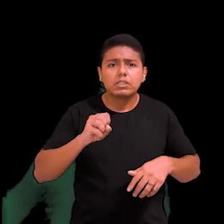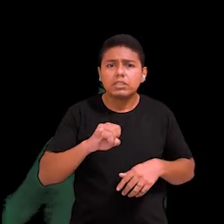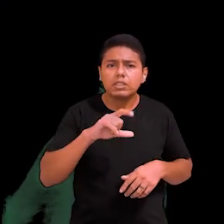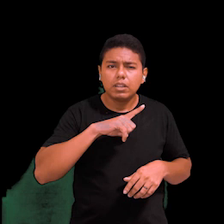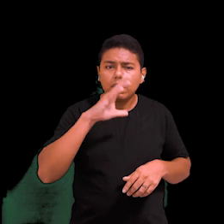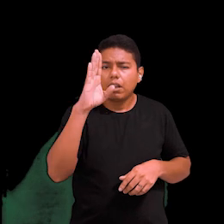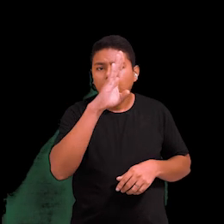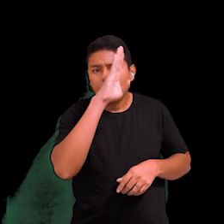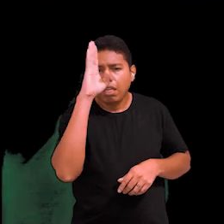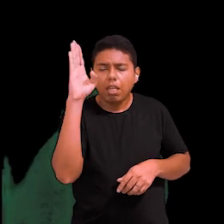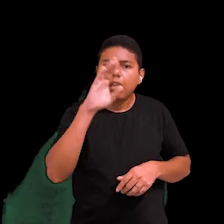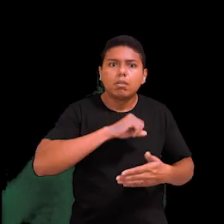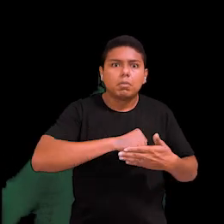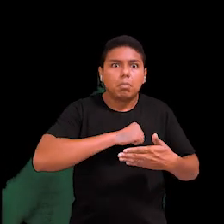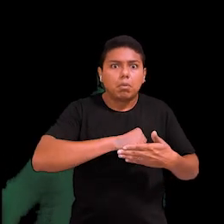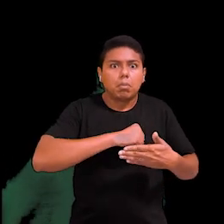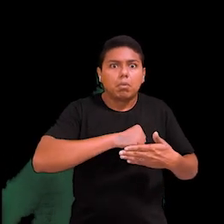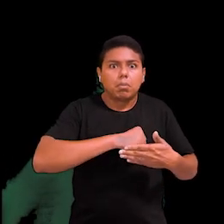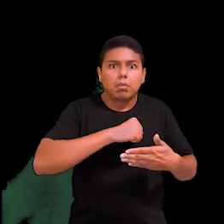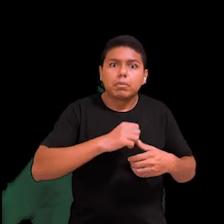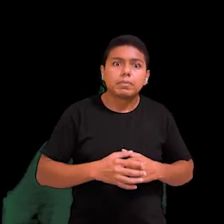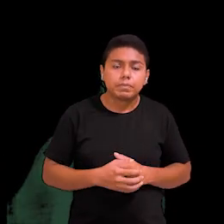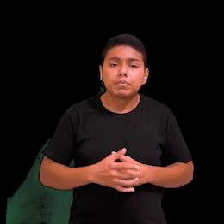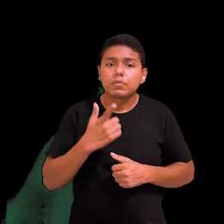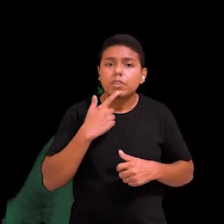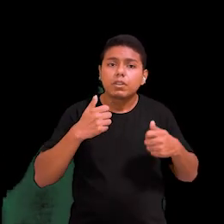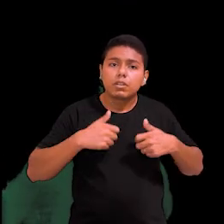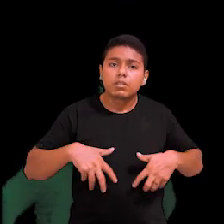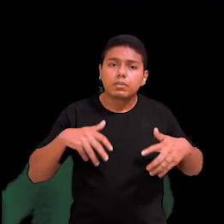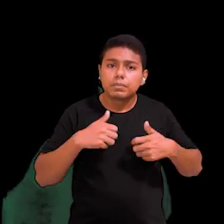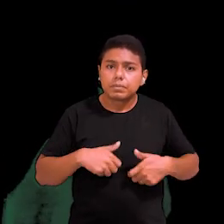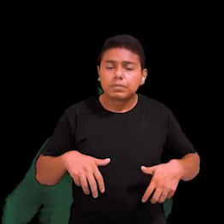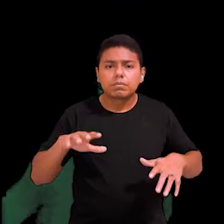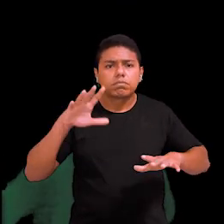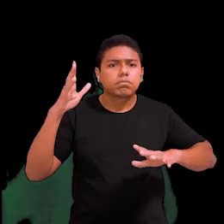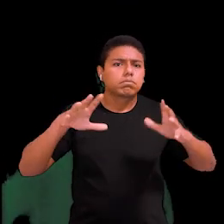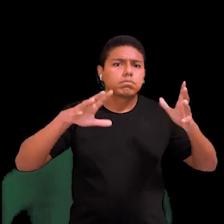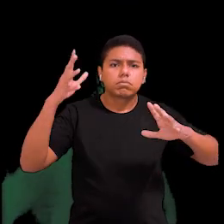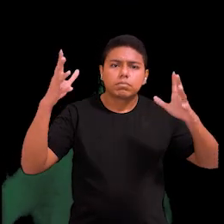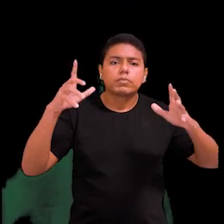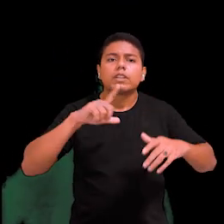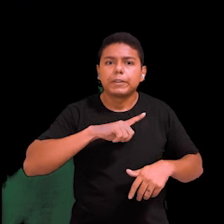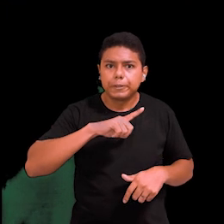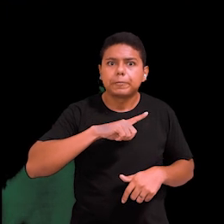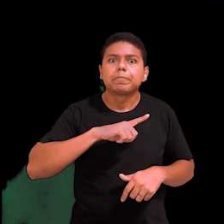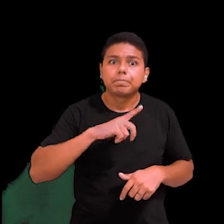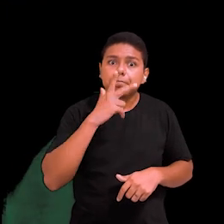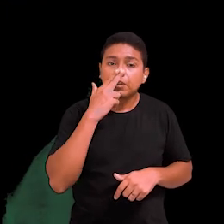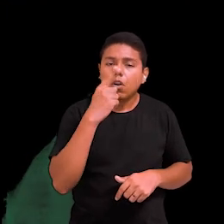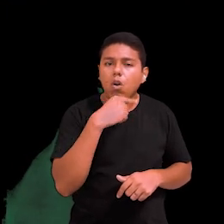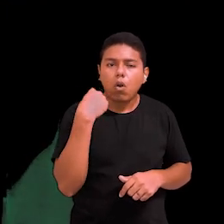perda, especialmente se estiver associada a desmaios, tonturas e palpitações. Essas hemorragias,